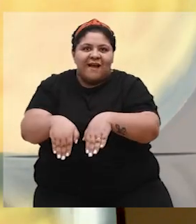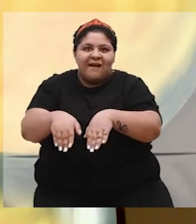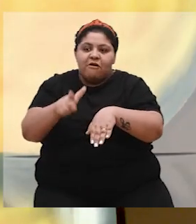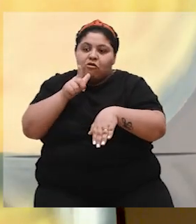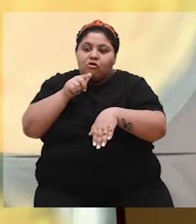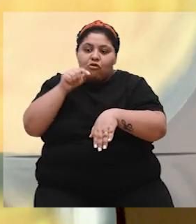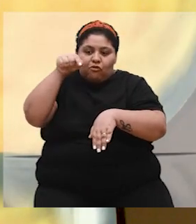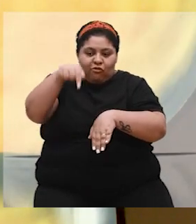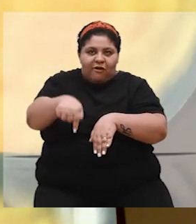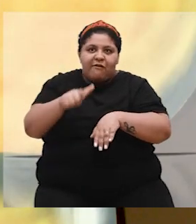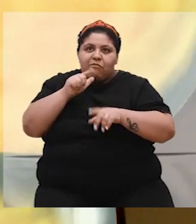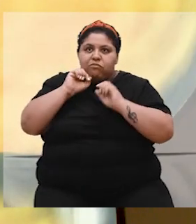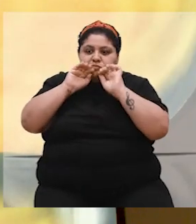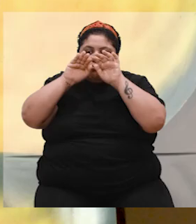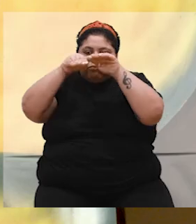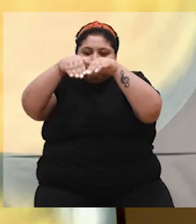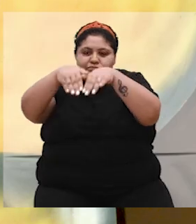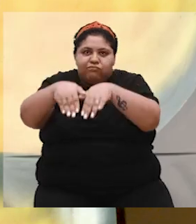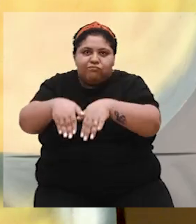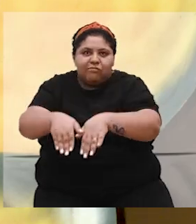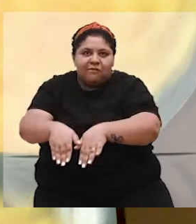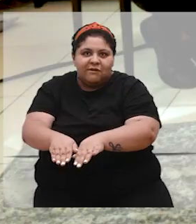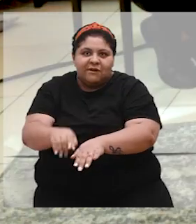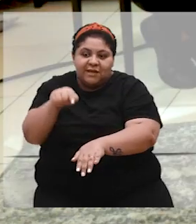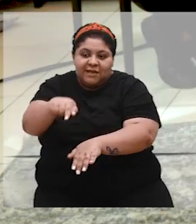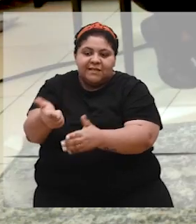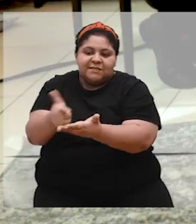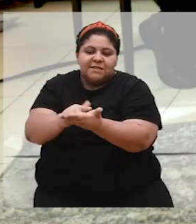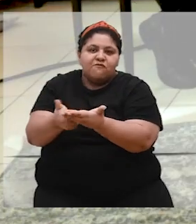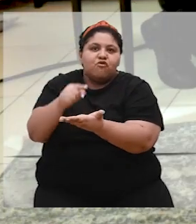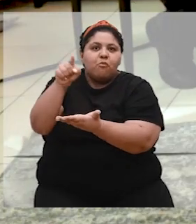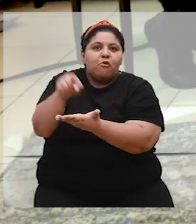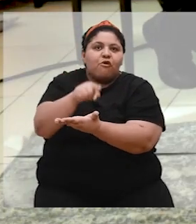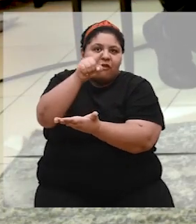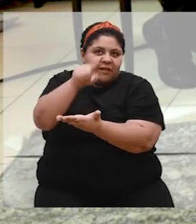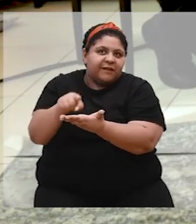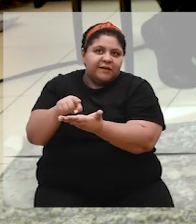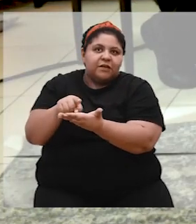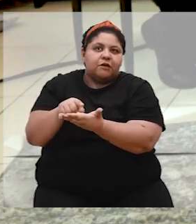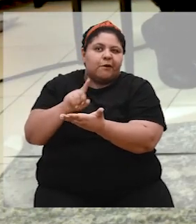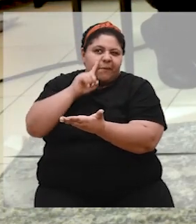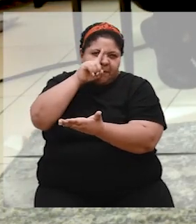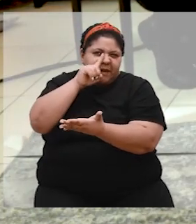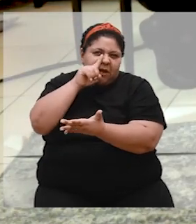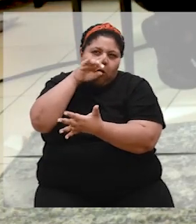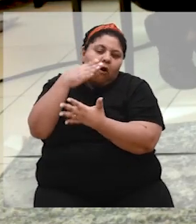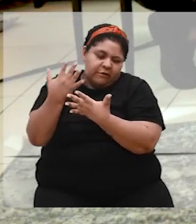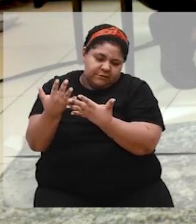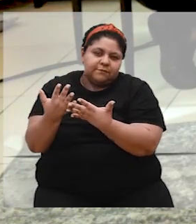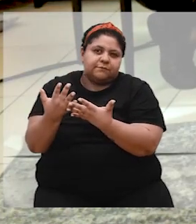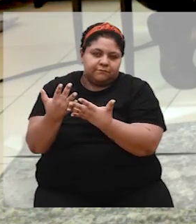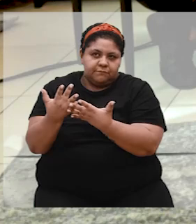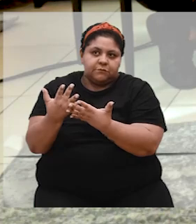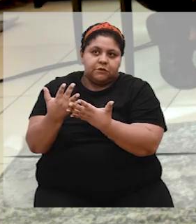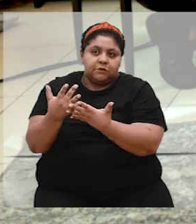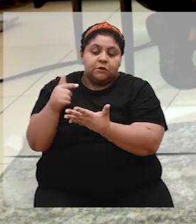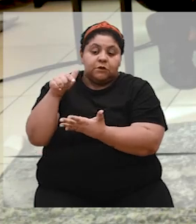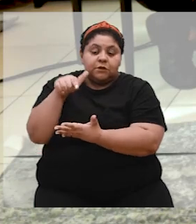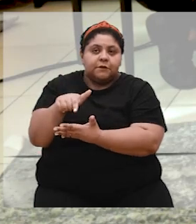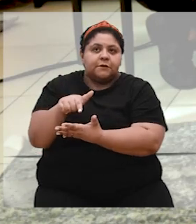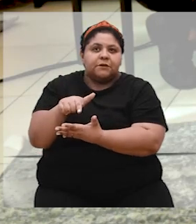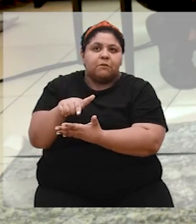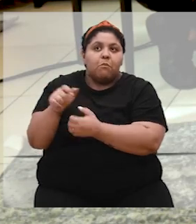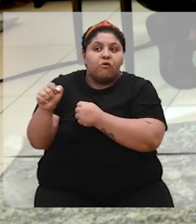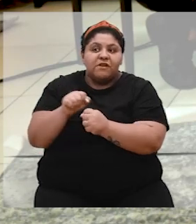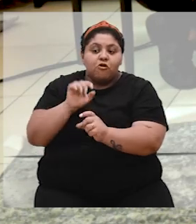para que aqueles determinados livros considerados proibidos, livros perigosos, né? Eles